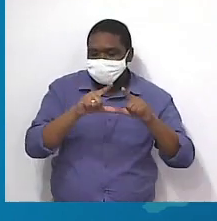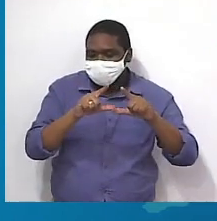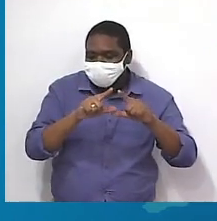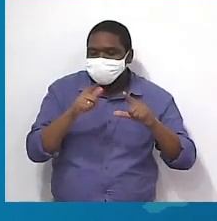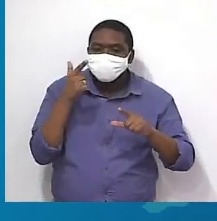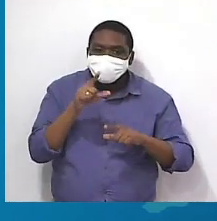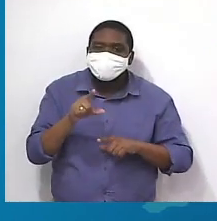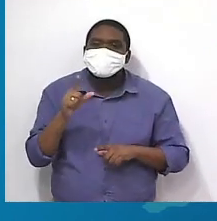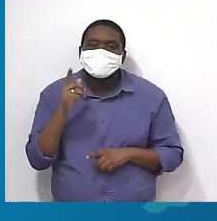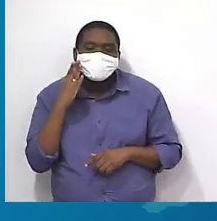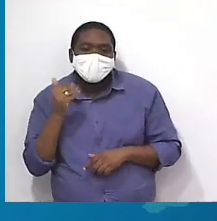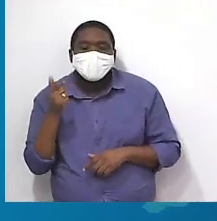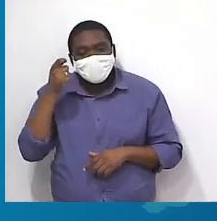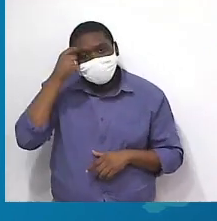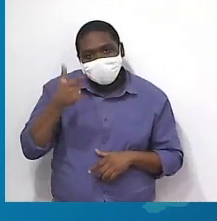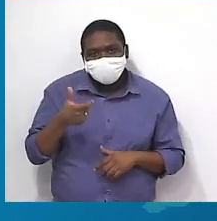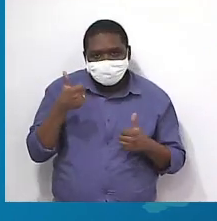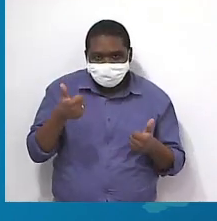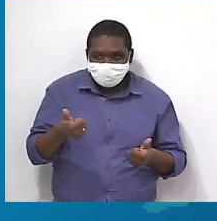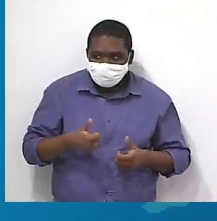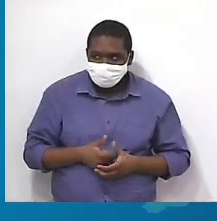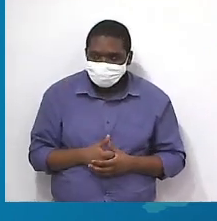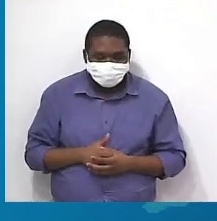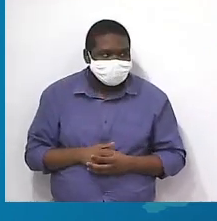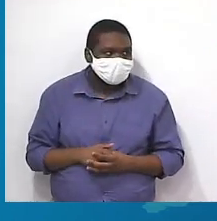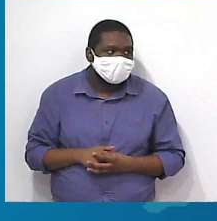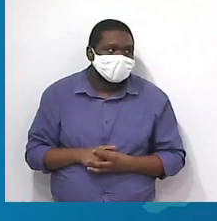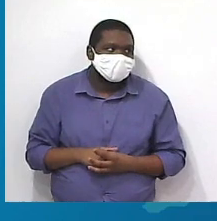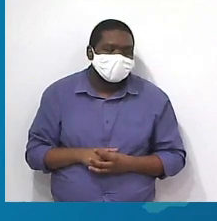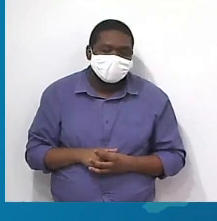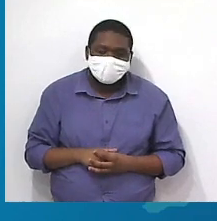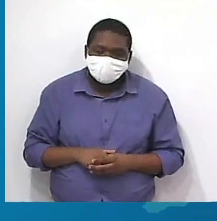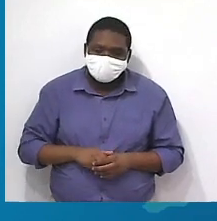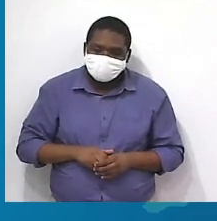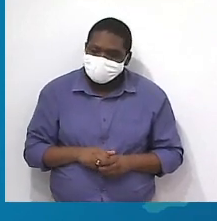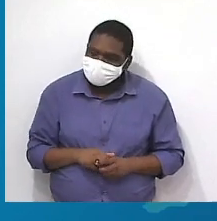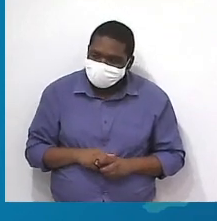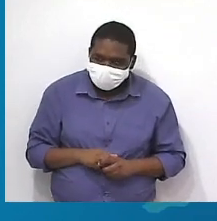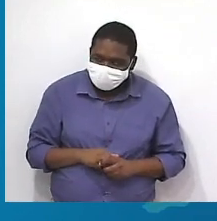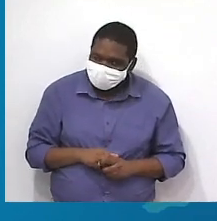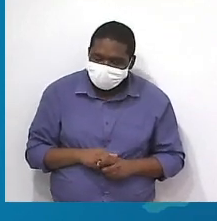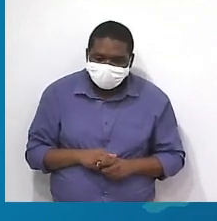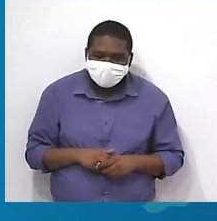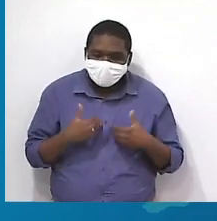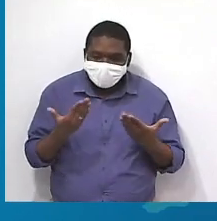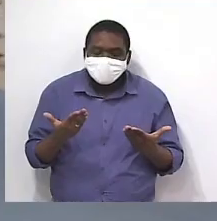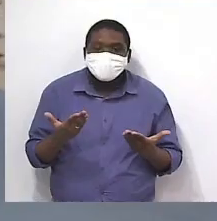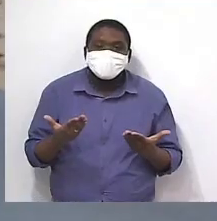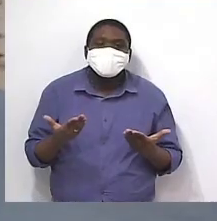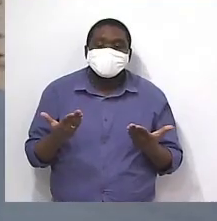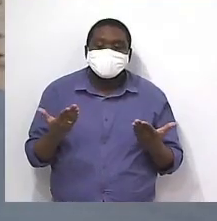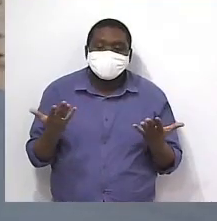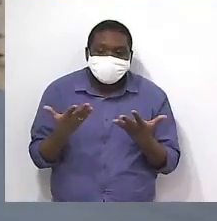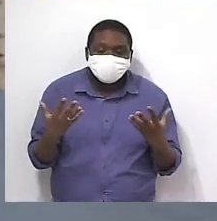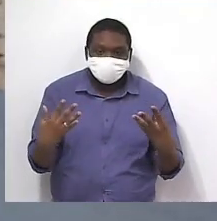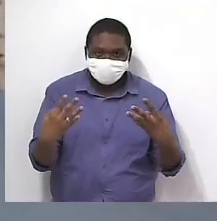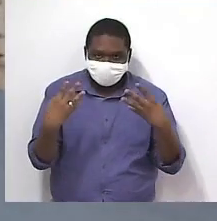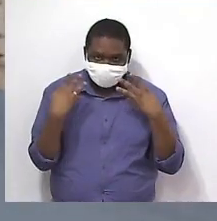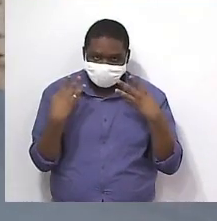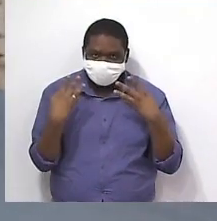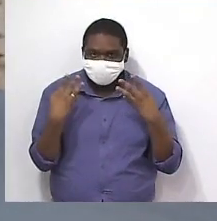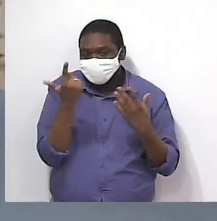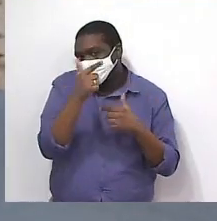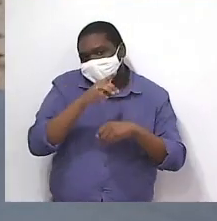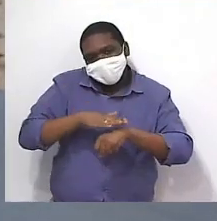gente poder ter uma ideia e fechar. Tá bom? Rapidinho. Não? Não dá mais tempo? Então vem aqui para mim, por favor, Manuel.